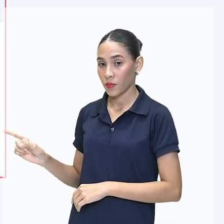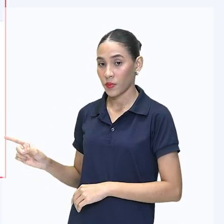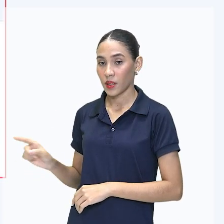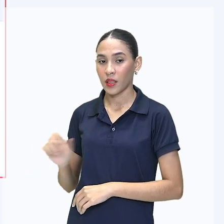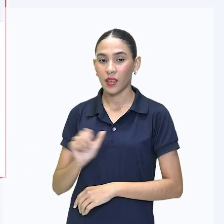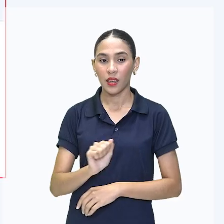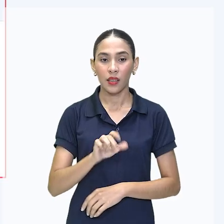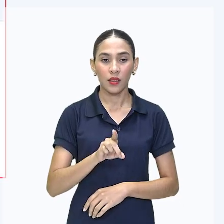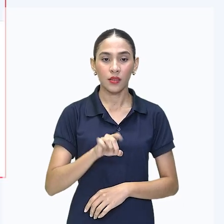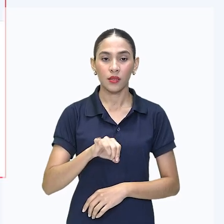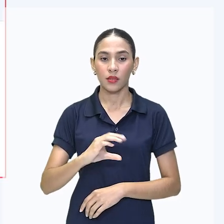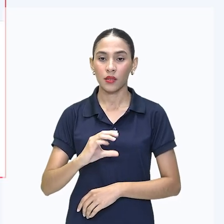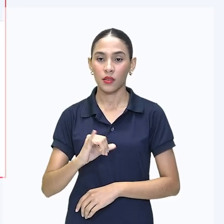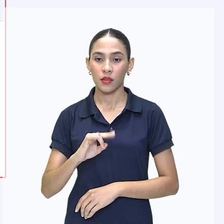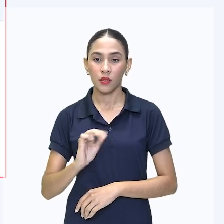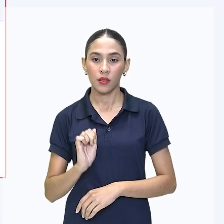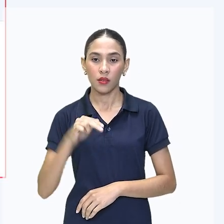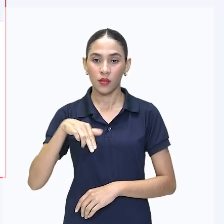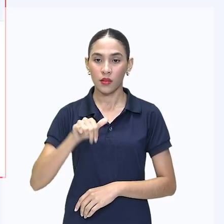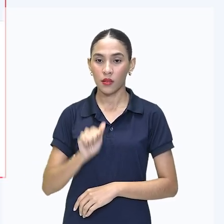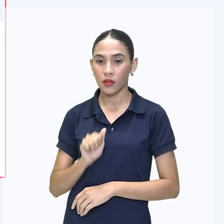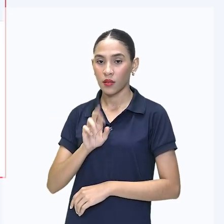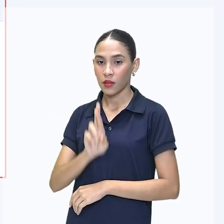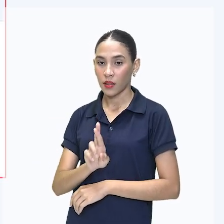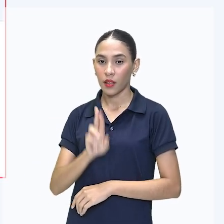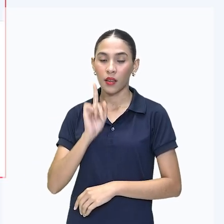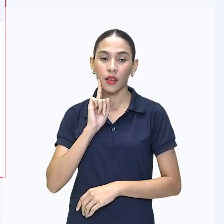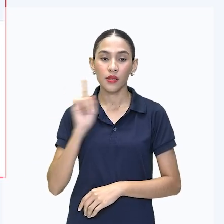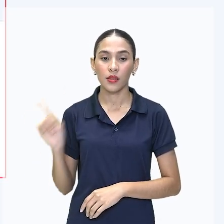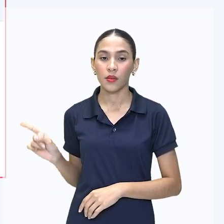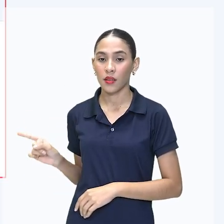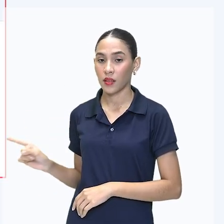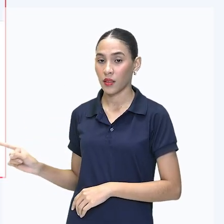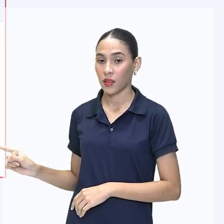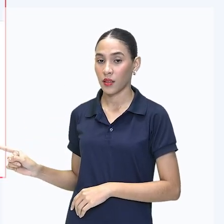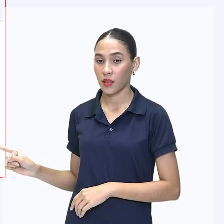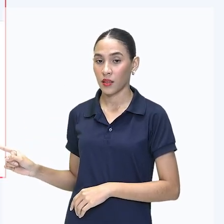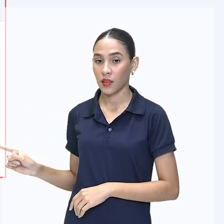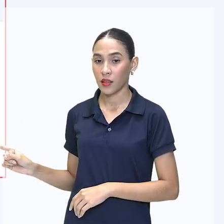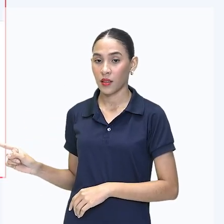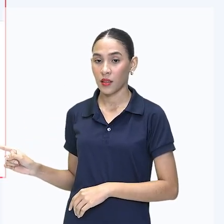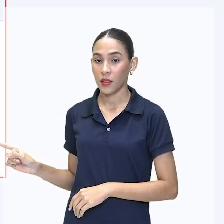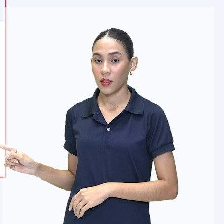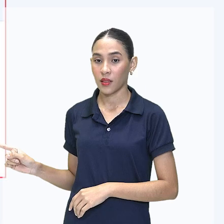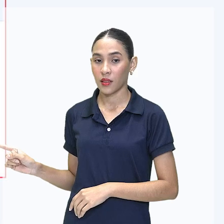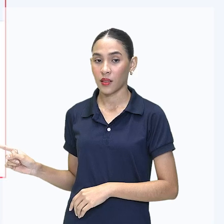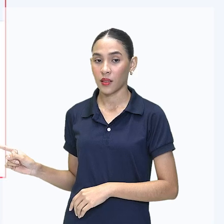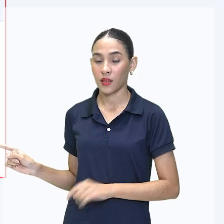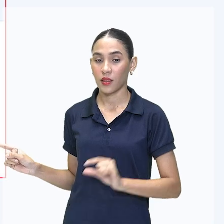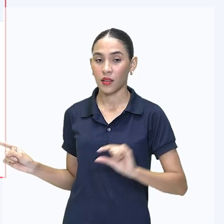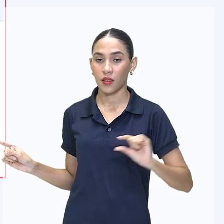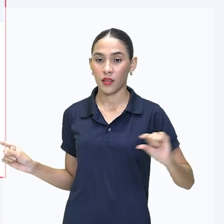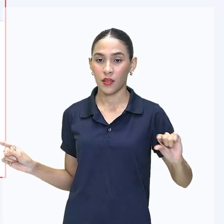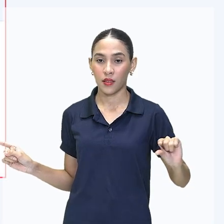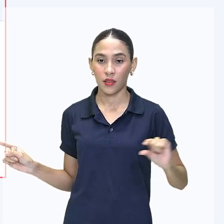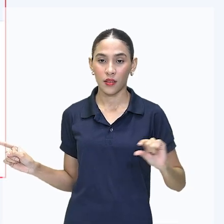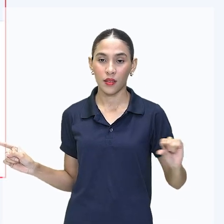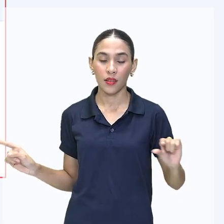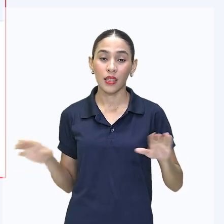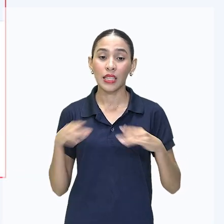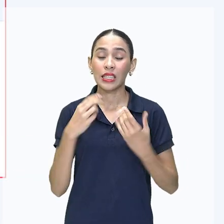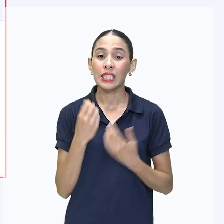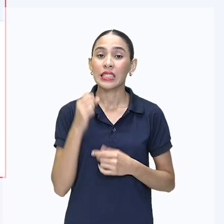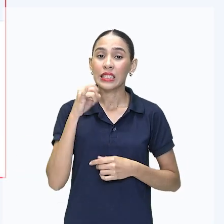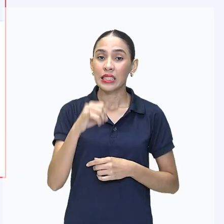adicionar, certo? Ela vai aparecer nesse campo de baixo, onde tem ali listado em azulzinho esse campo do meio, né?